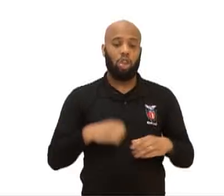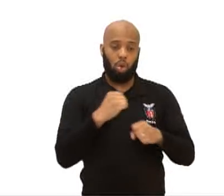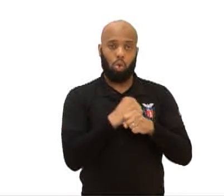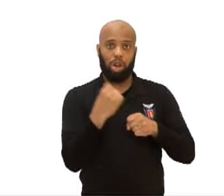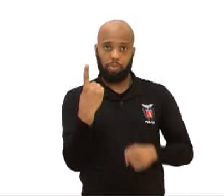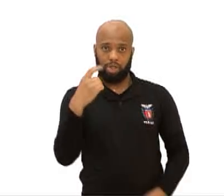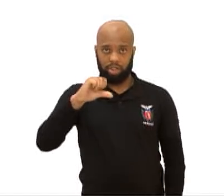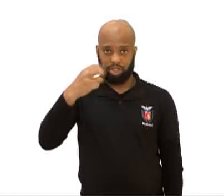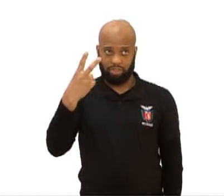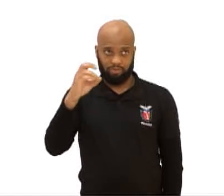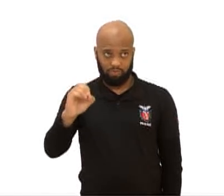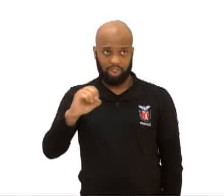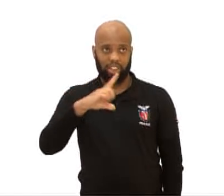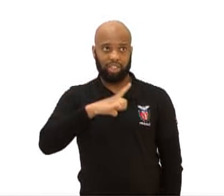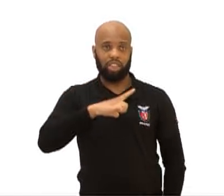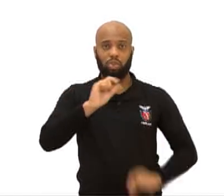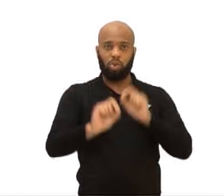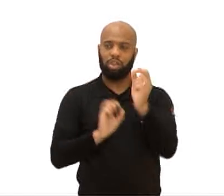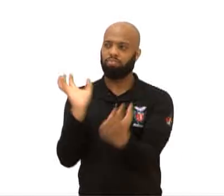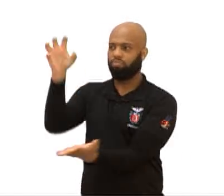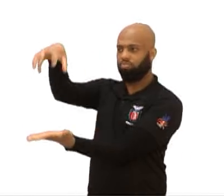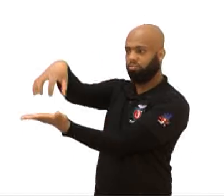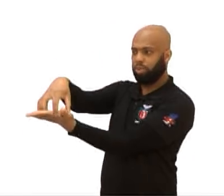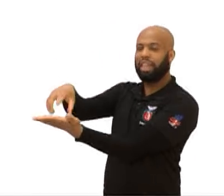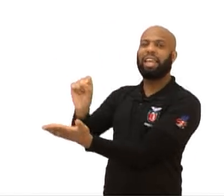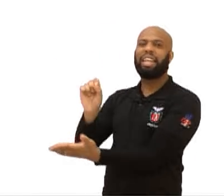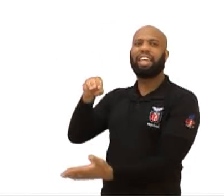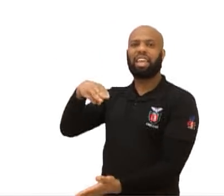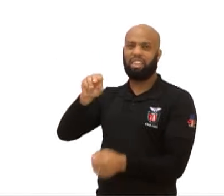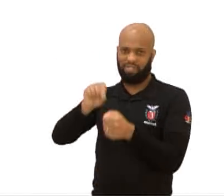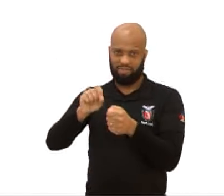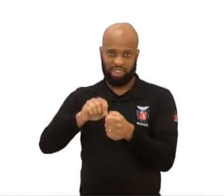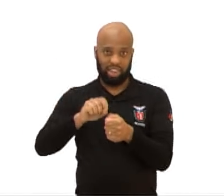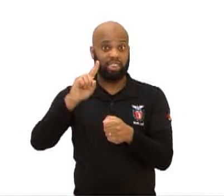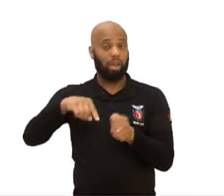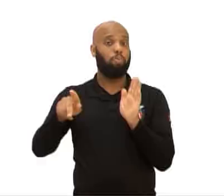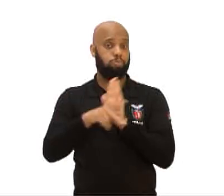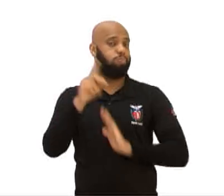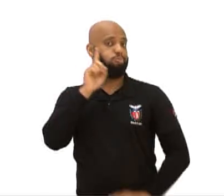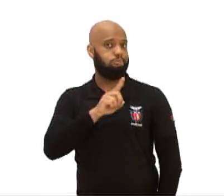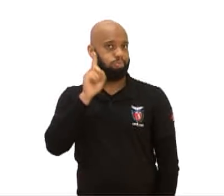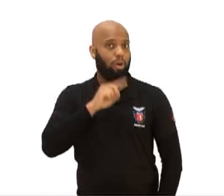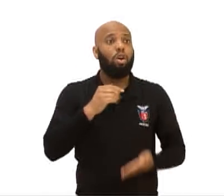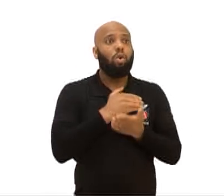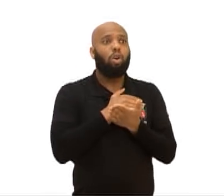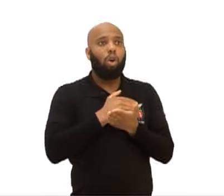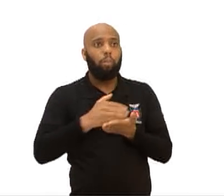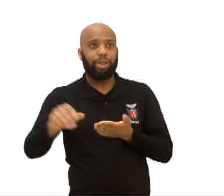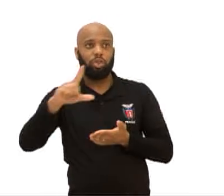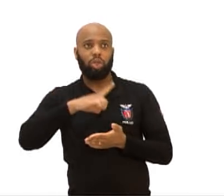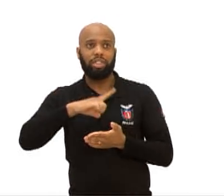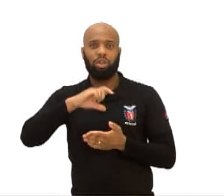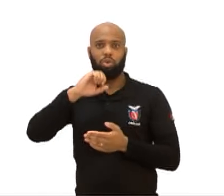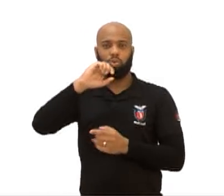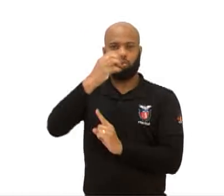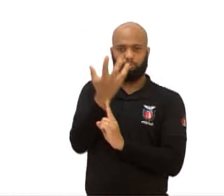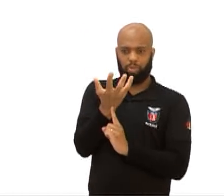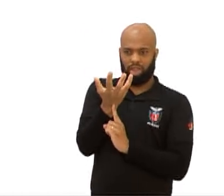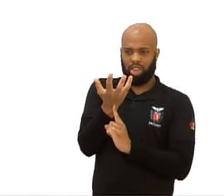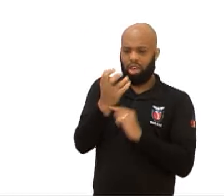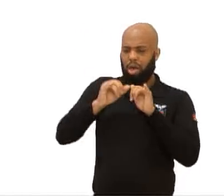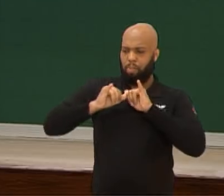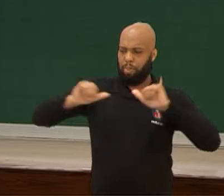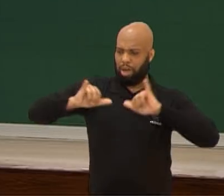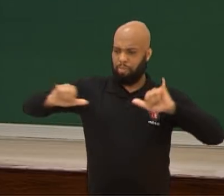Em 1920, uma estação montada pela Westinghouse, nos Estados Unidos, iniciou o broadcast. O broadcast